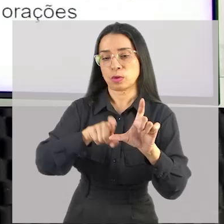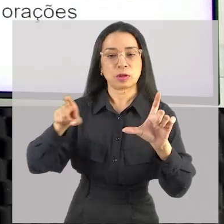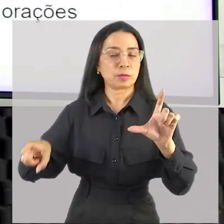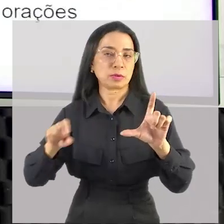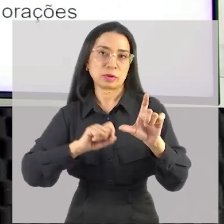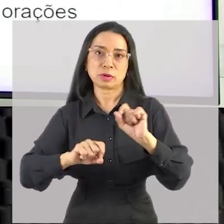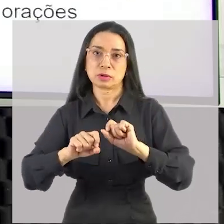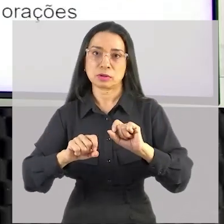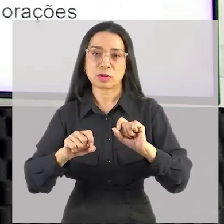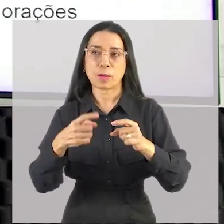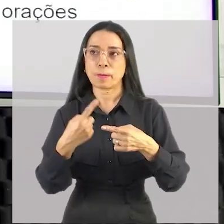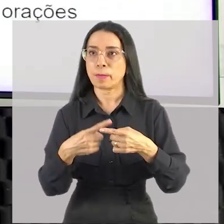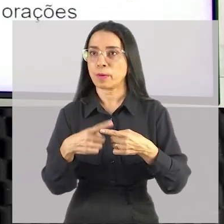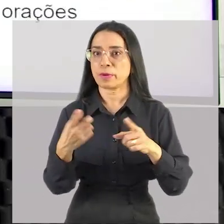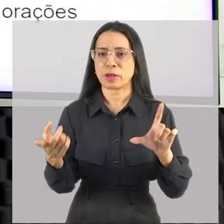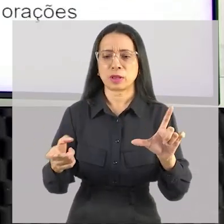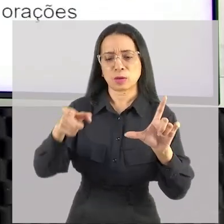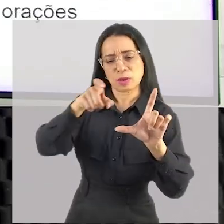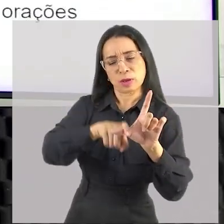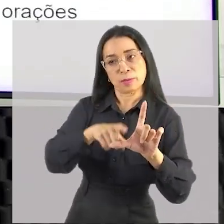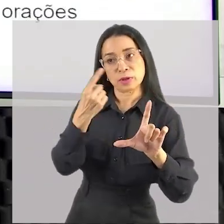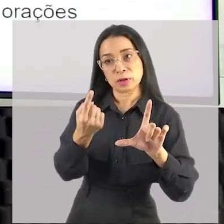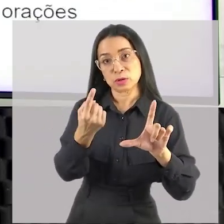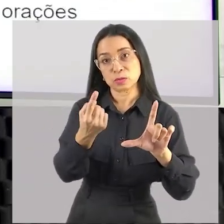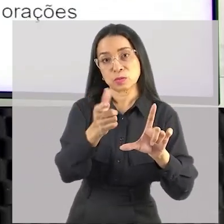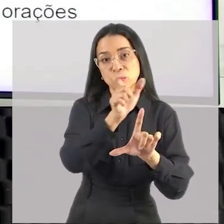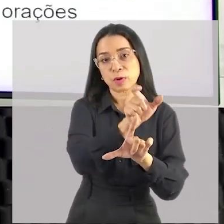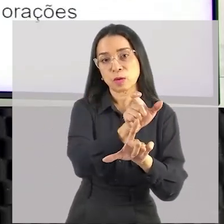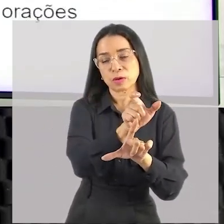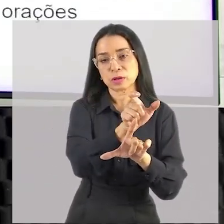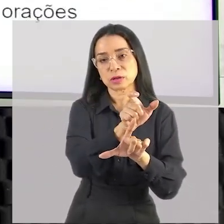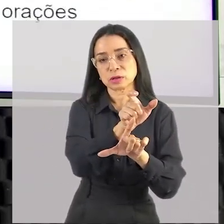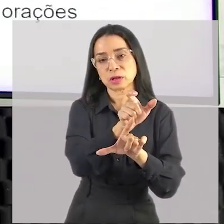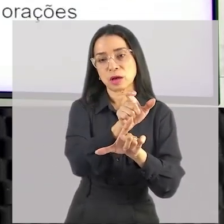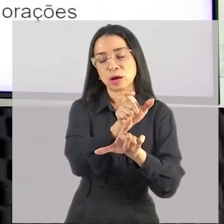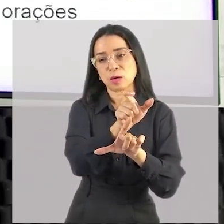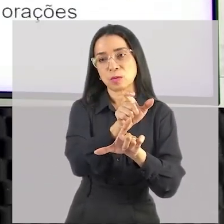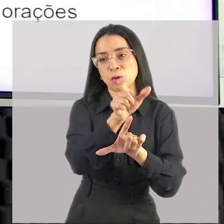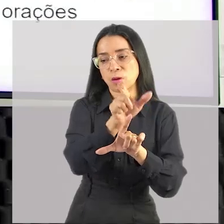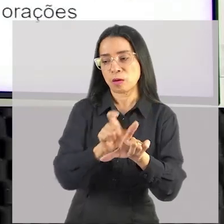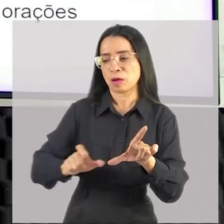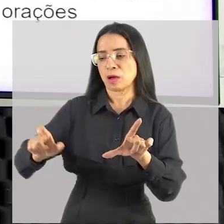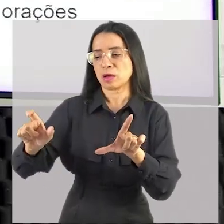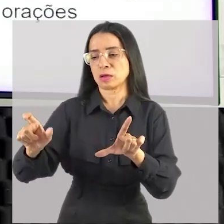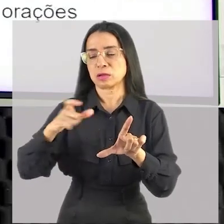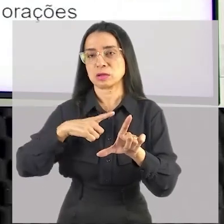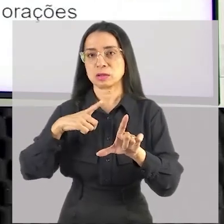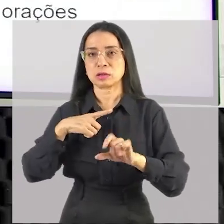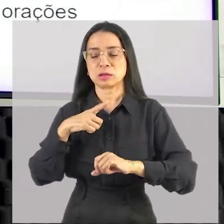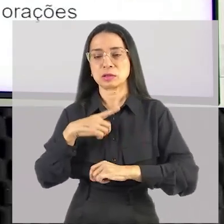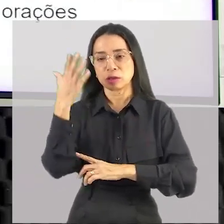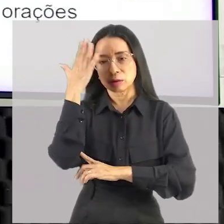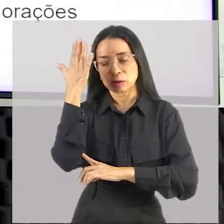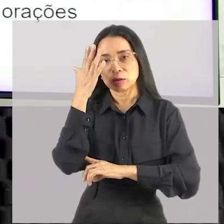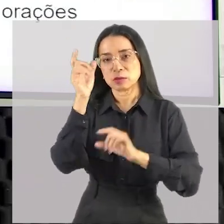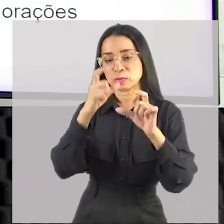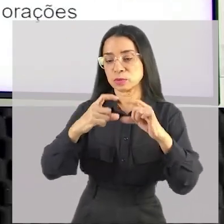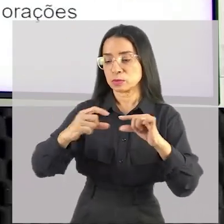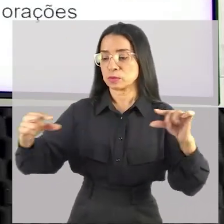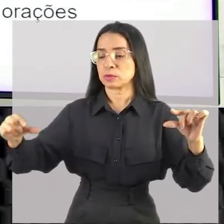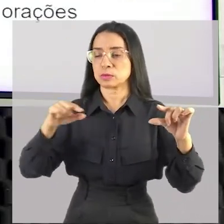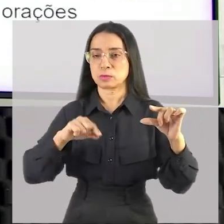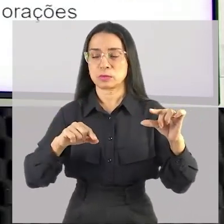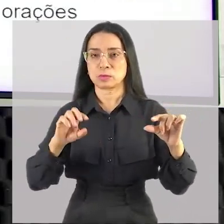depender, obviamente, de uma oração anterior, como é o caso da subordinada, para que haja entendimento da